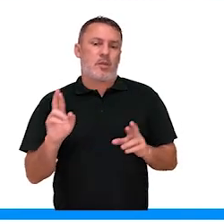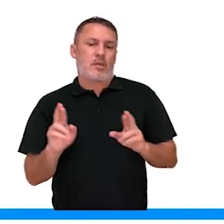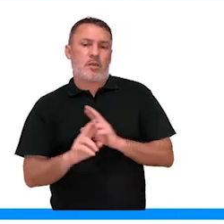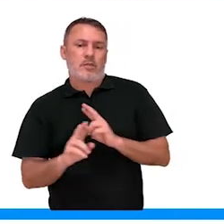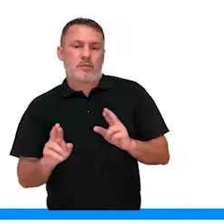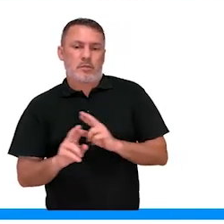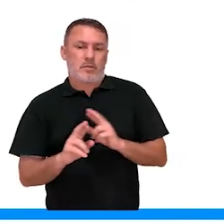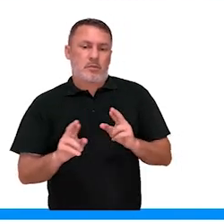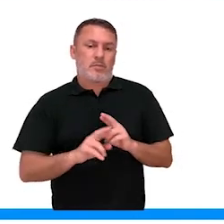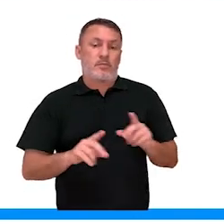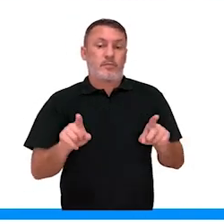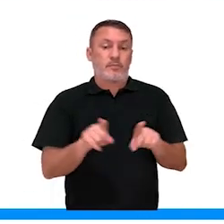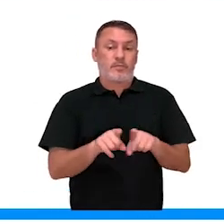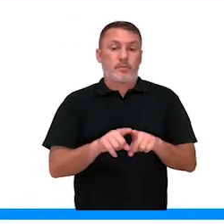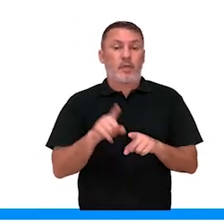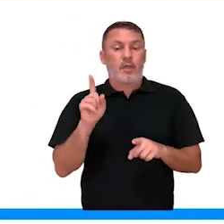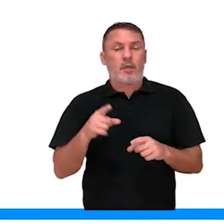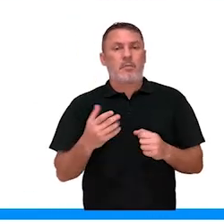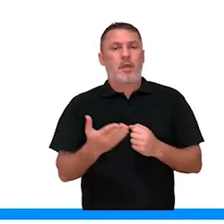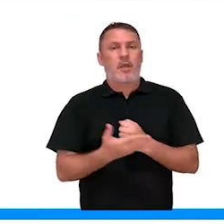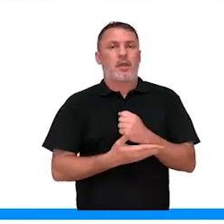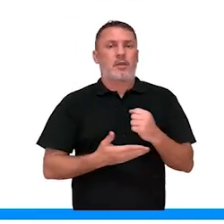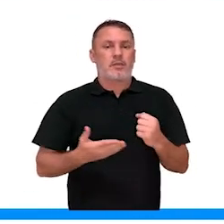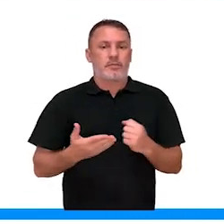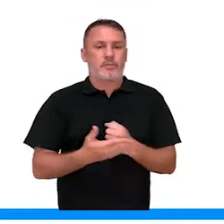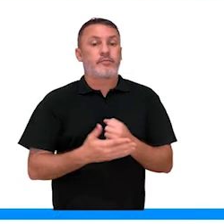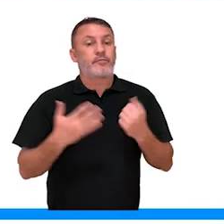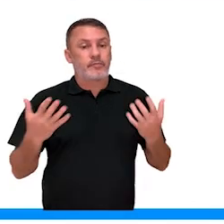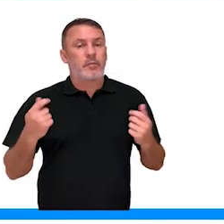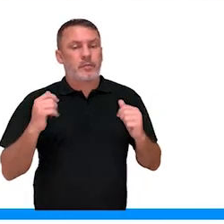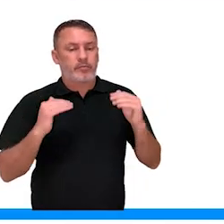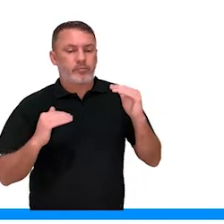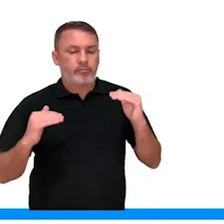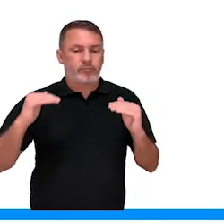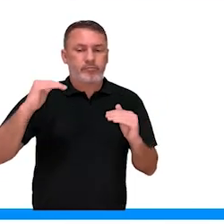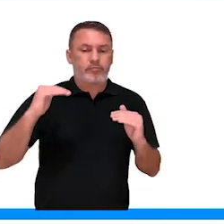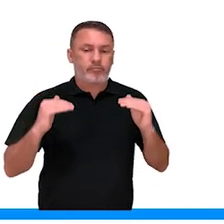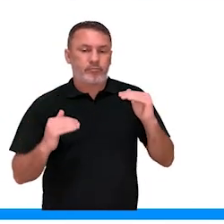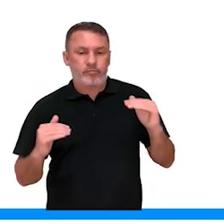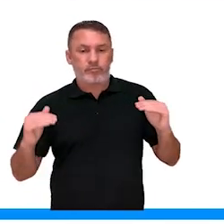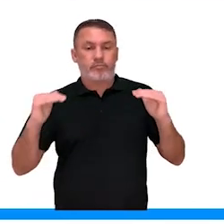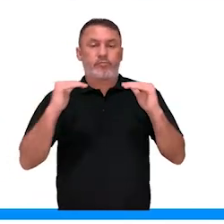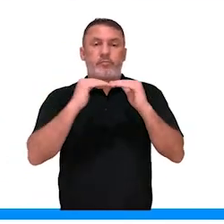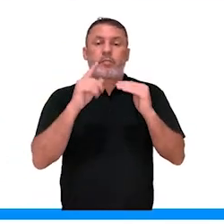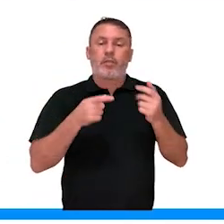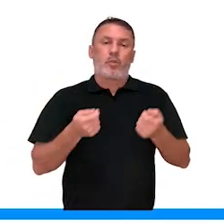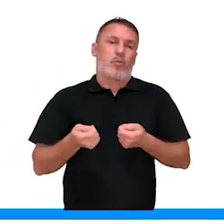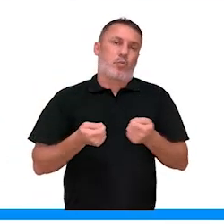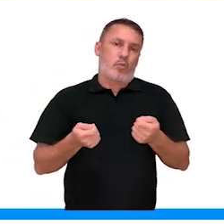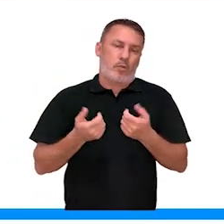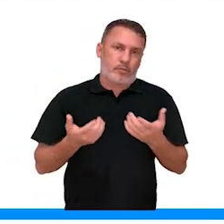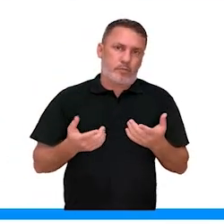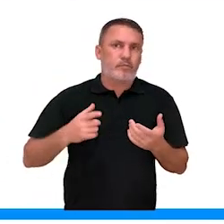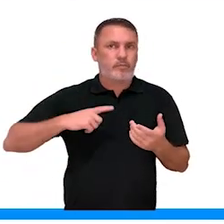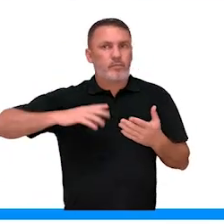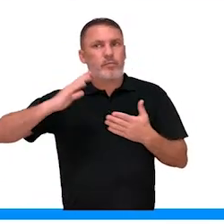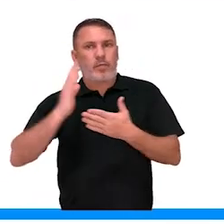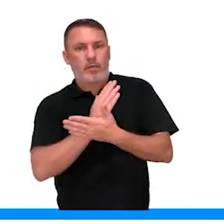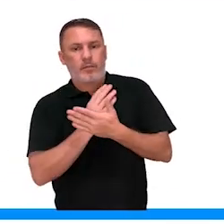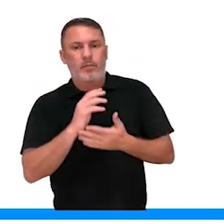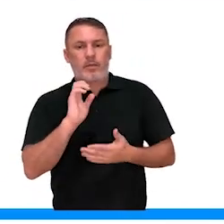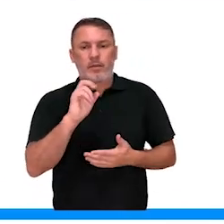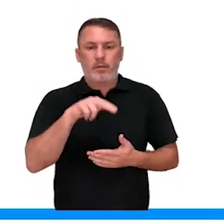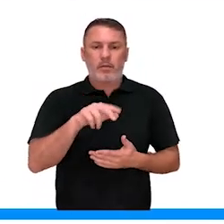em relação a ser básico, né? Então, a gente precisa alcançar aí um controle.